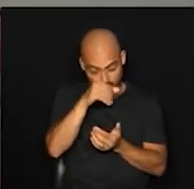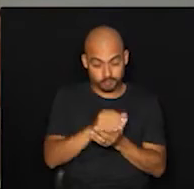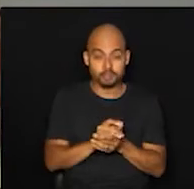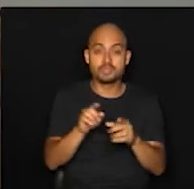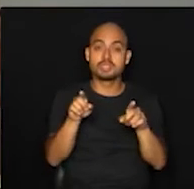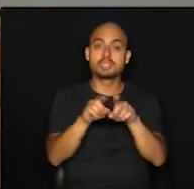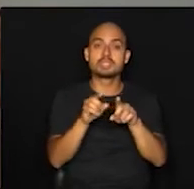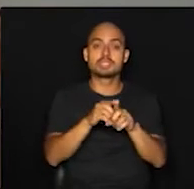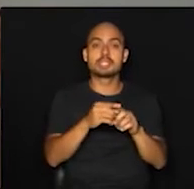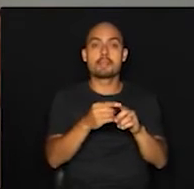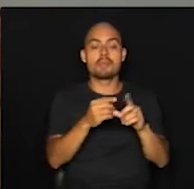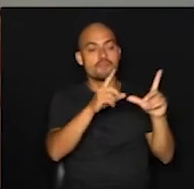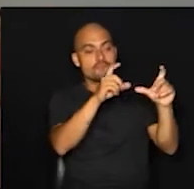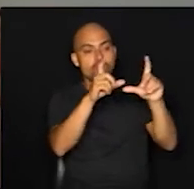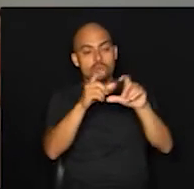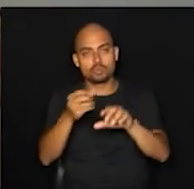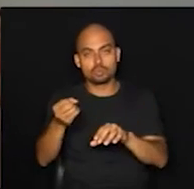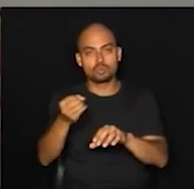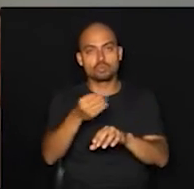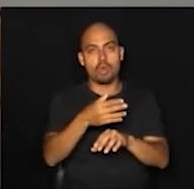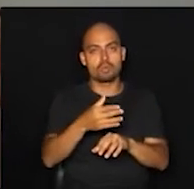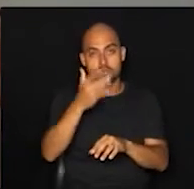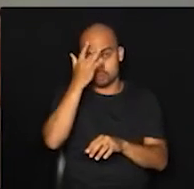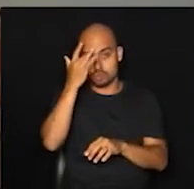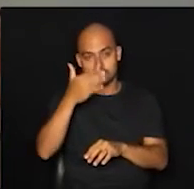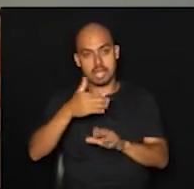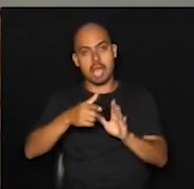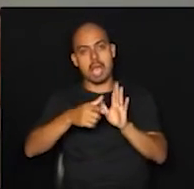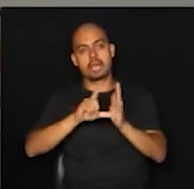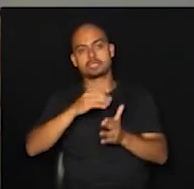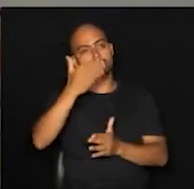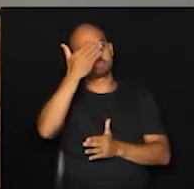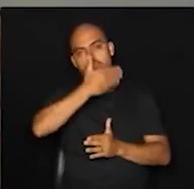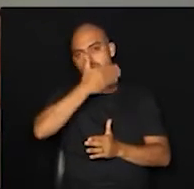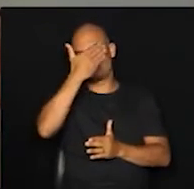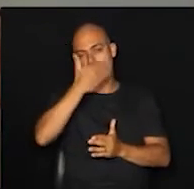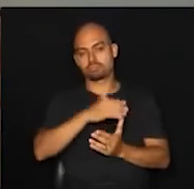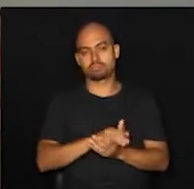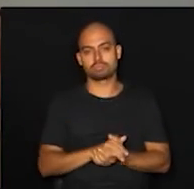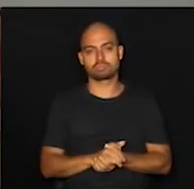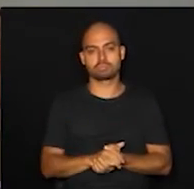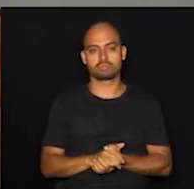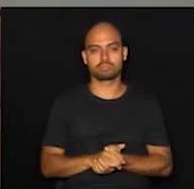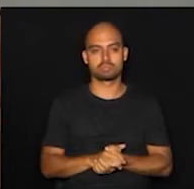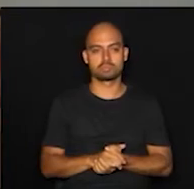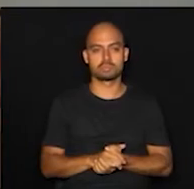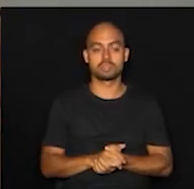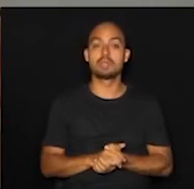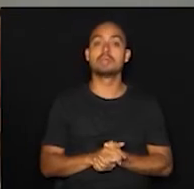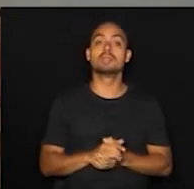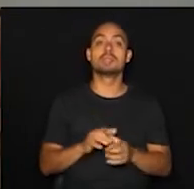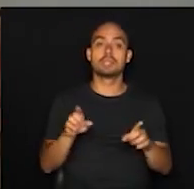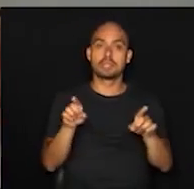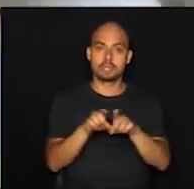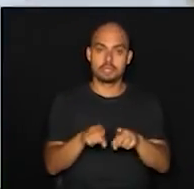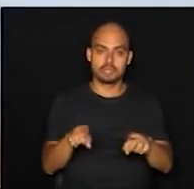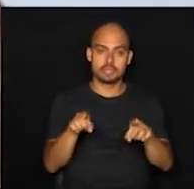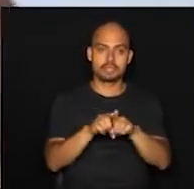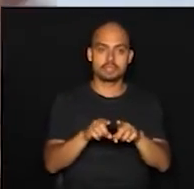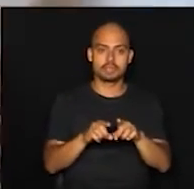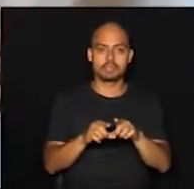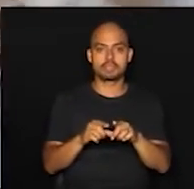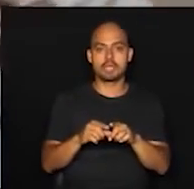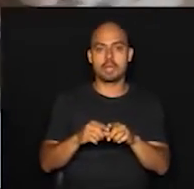inéditas e que a gente trabalha e que são conhecidas, né, algumas já são, tem a foto da volta dos restos